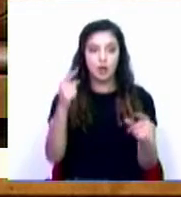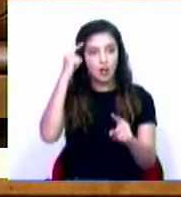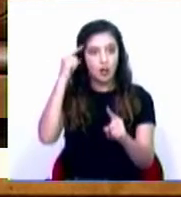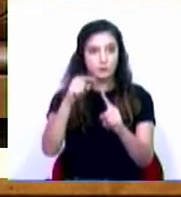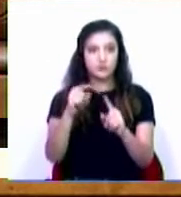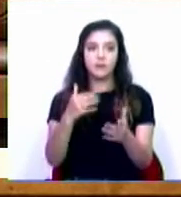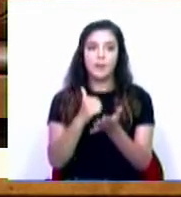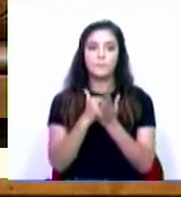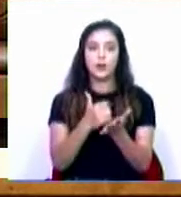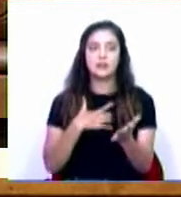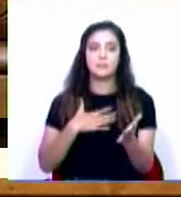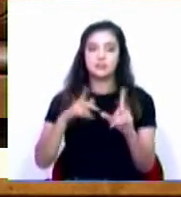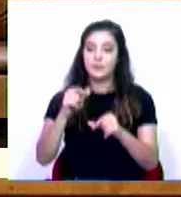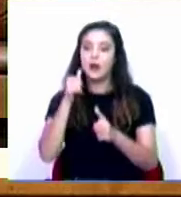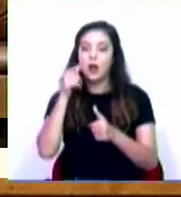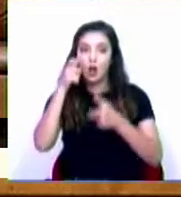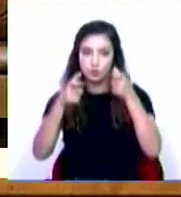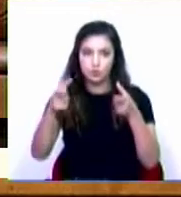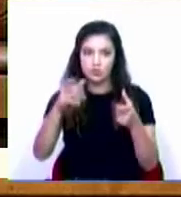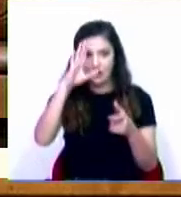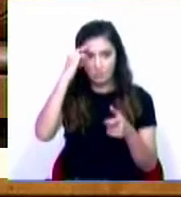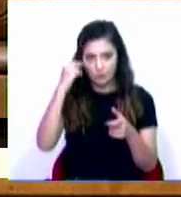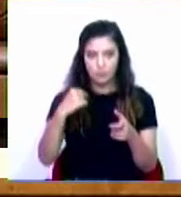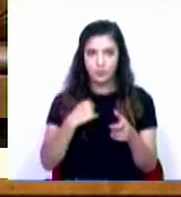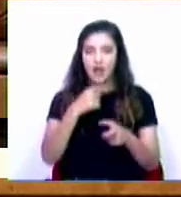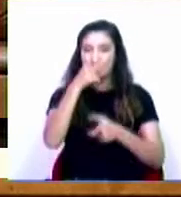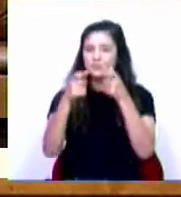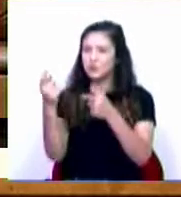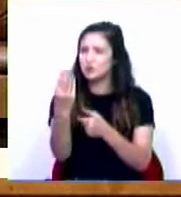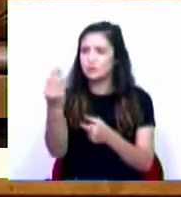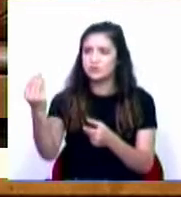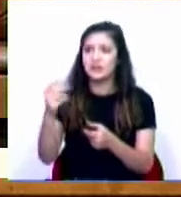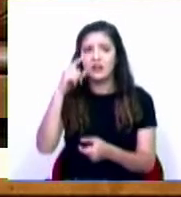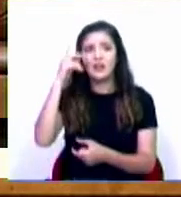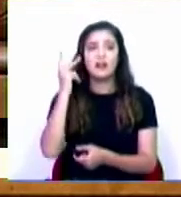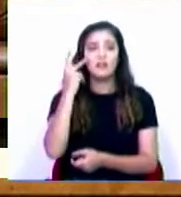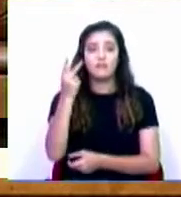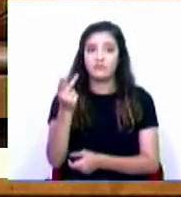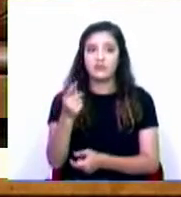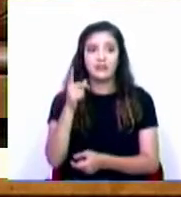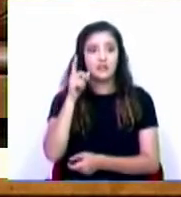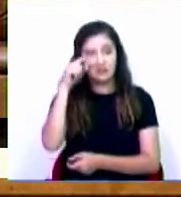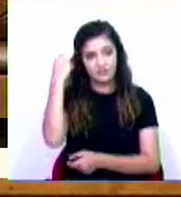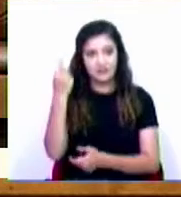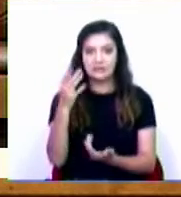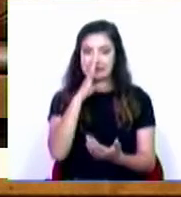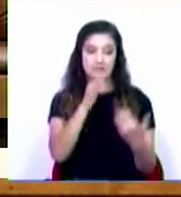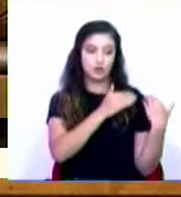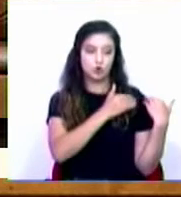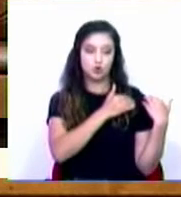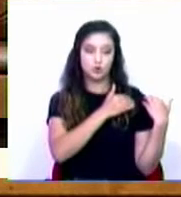às pessoas. Sabemos que muitos portugueses têm vivido dias difíceis e seria irresponsável não o reconhecer.